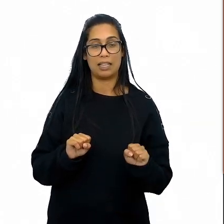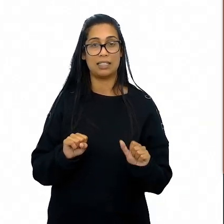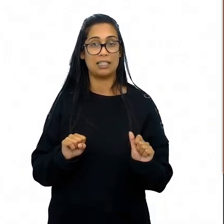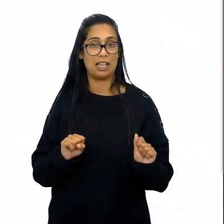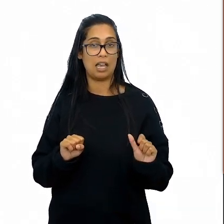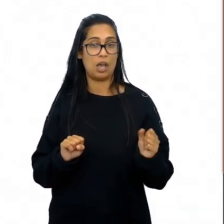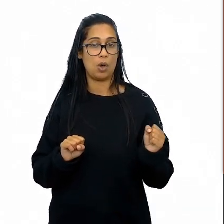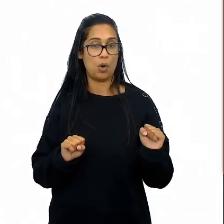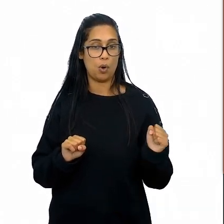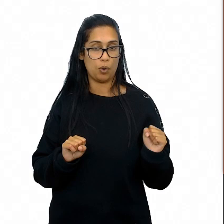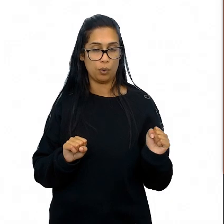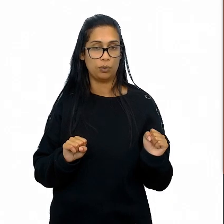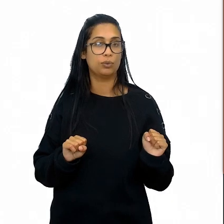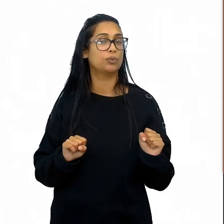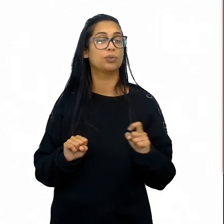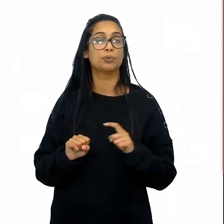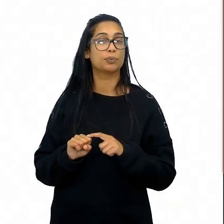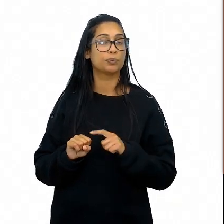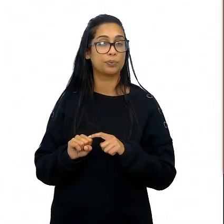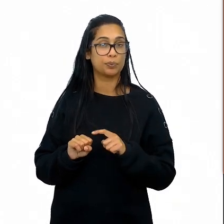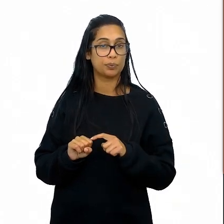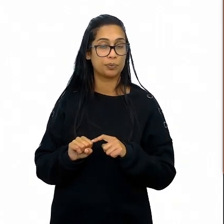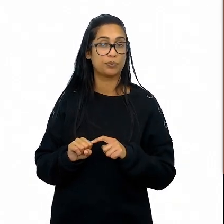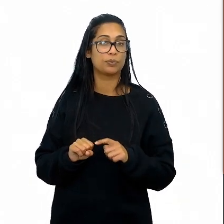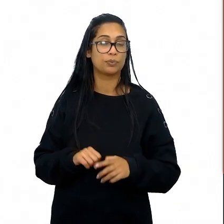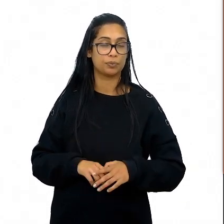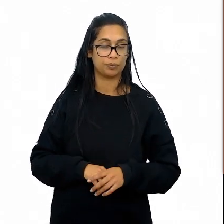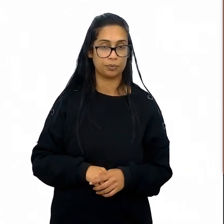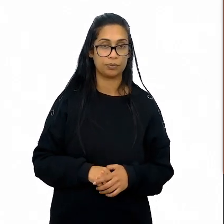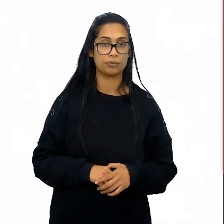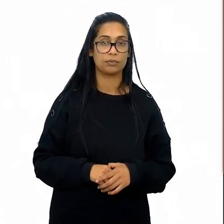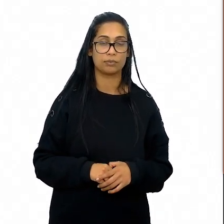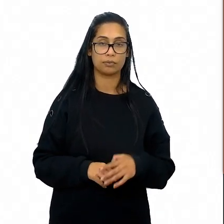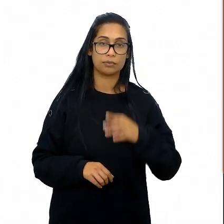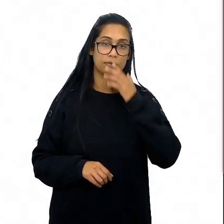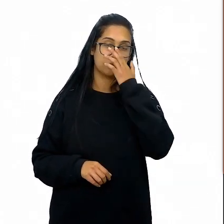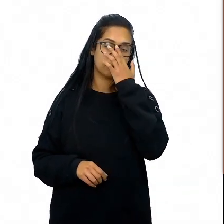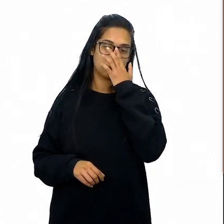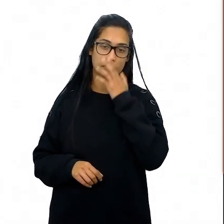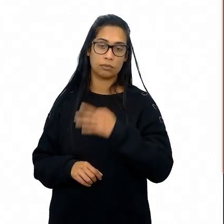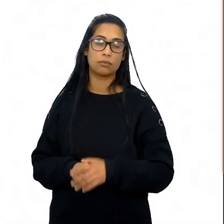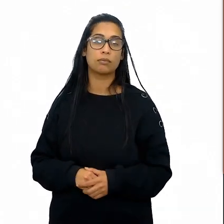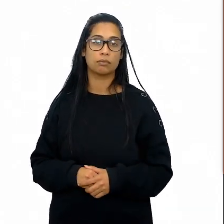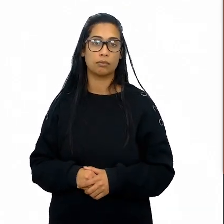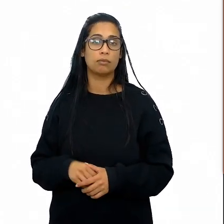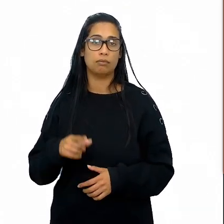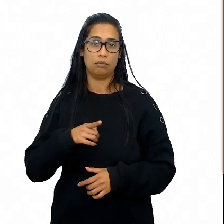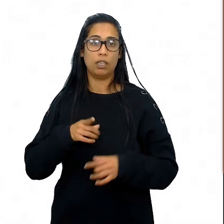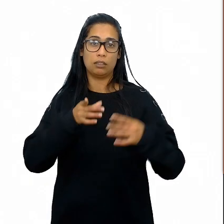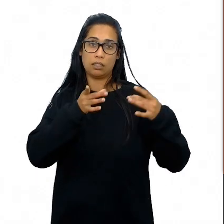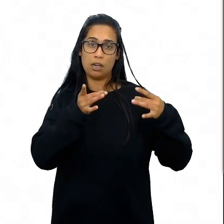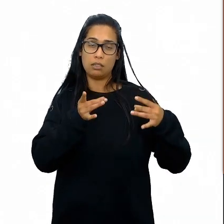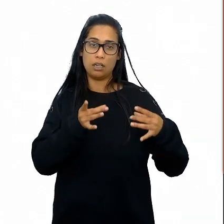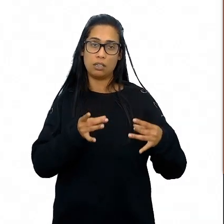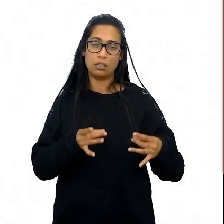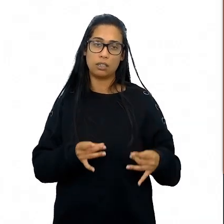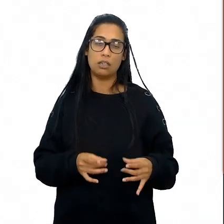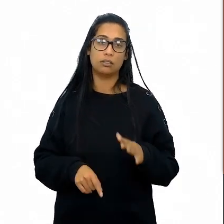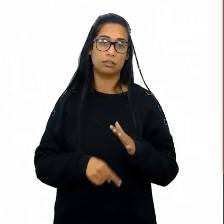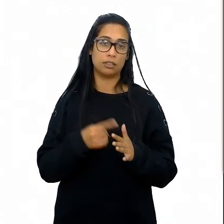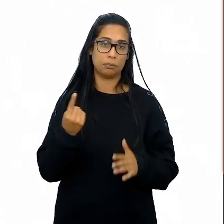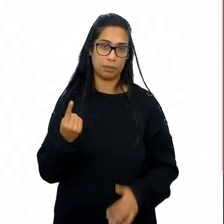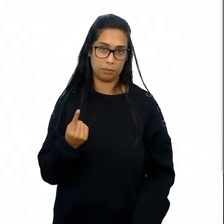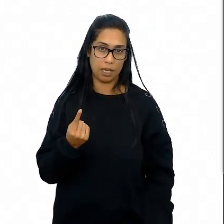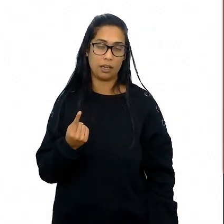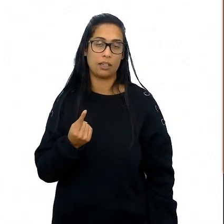é habilidade Ou aquelas disco descrições que eu falei para vocês agora da 1ª